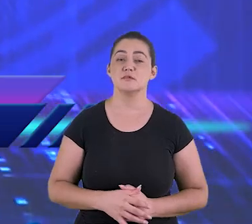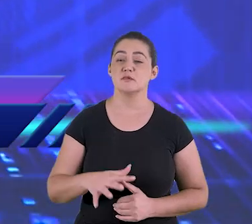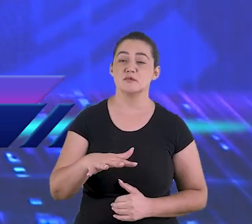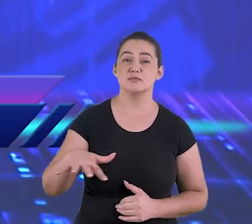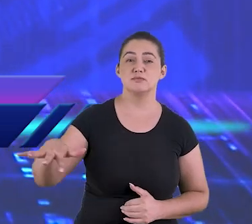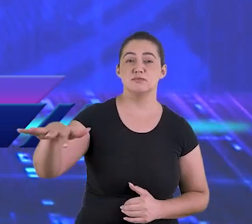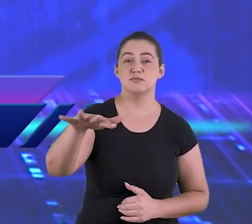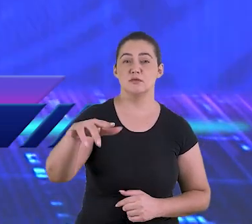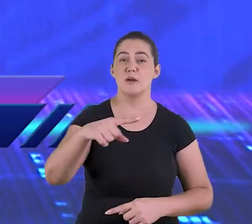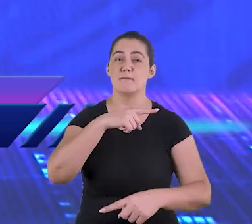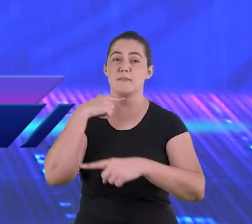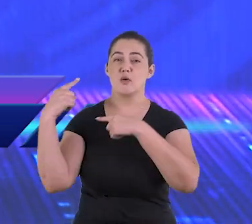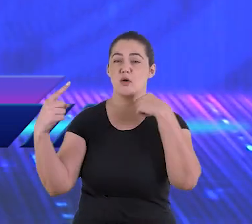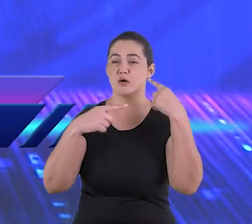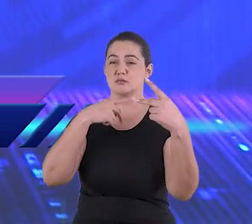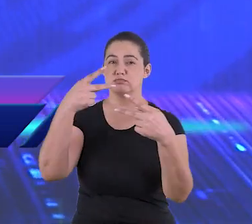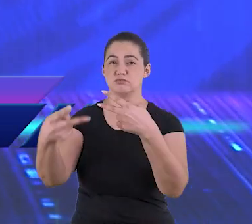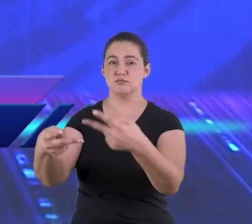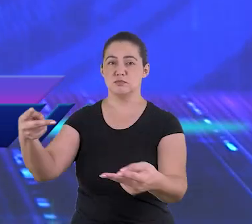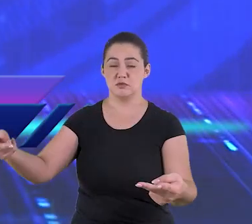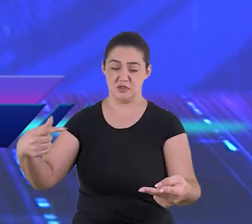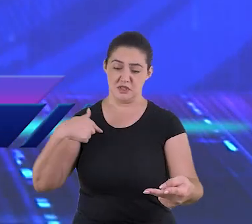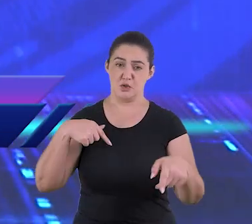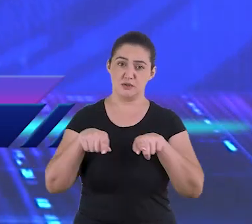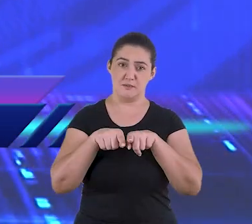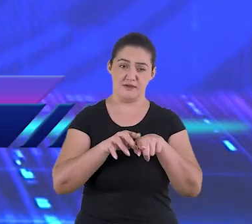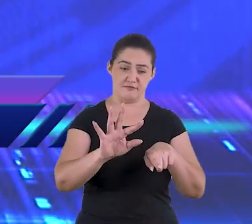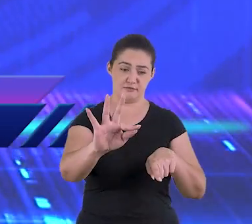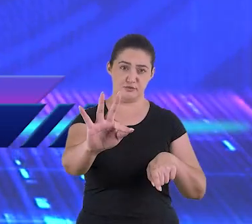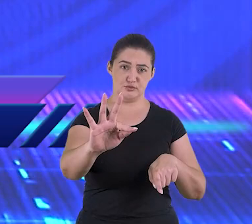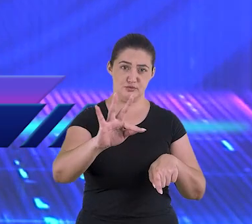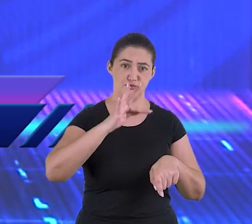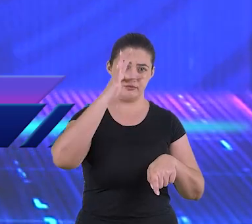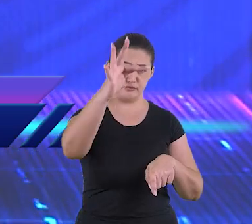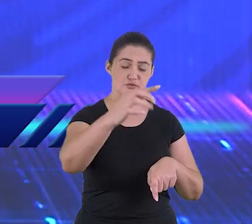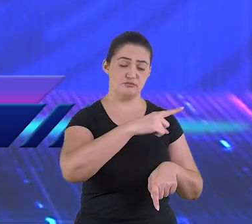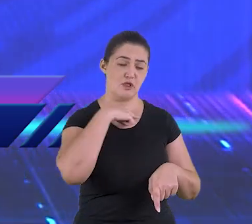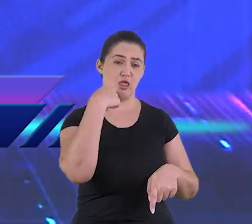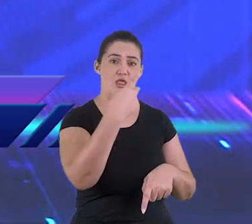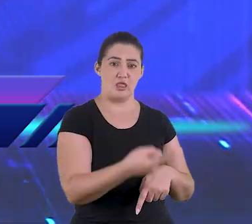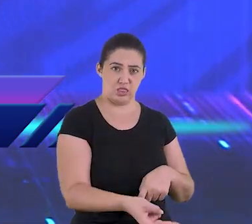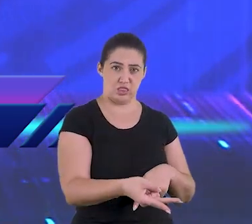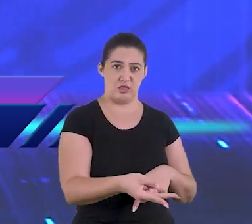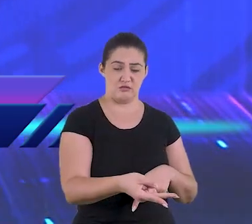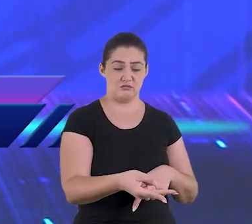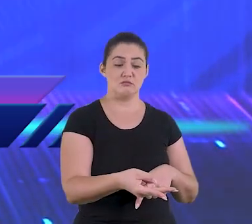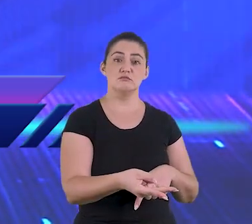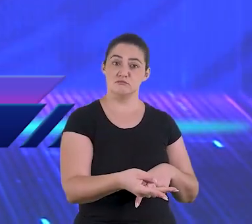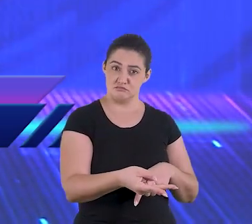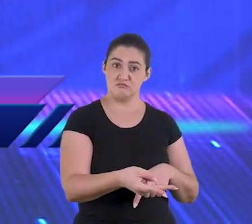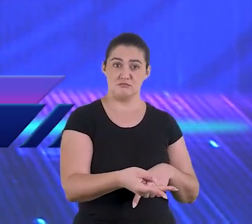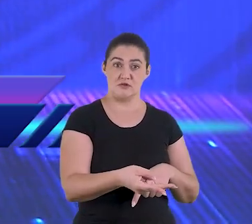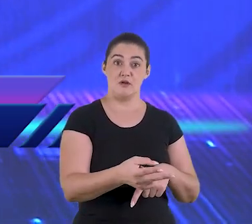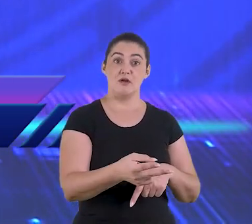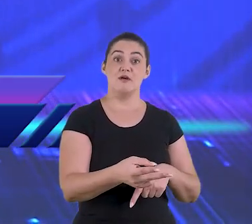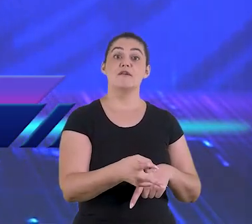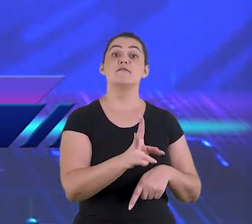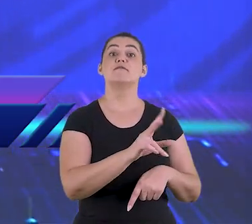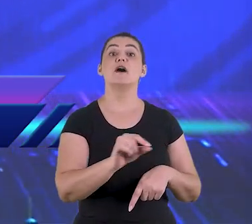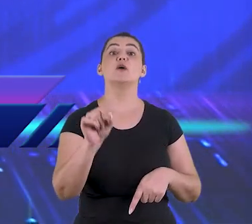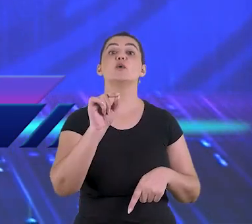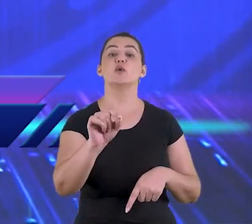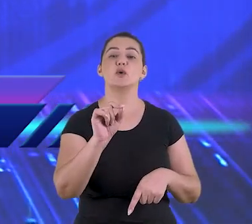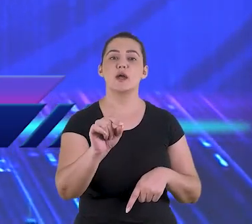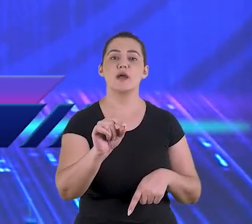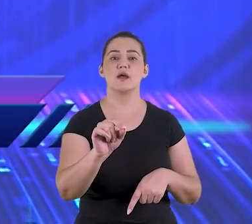os vossos mortos e também o meu cadáver viverão e ressuscitarão. despertai